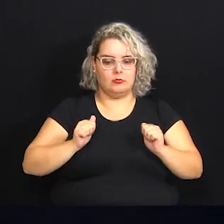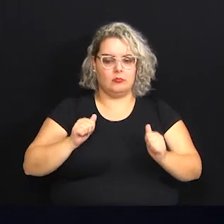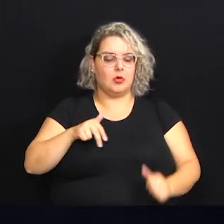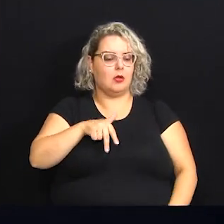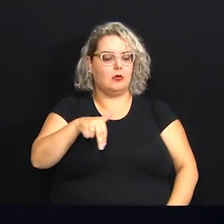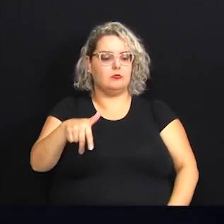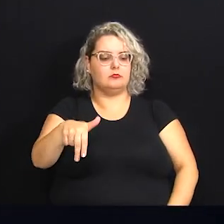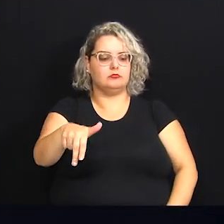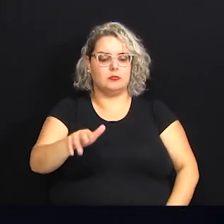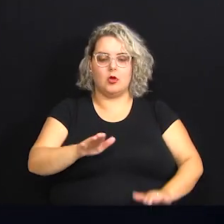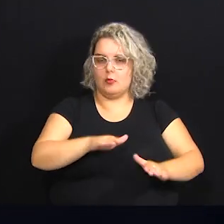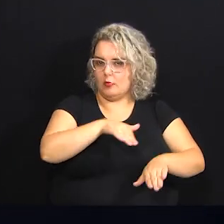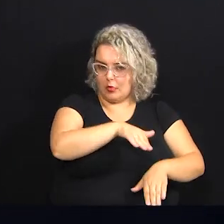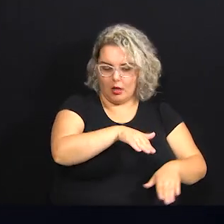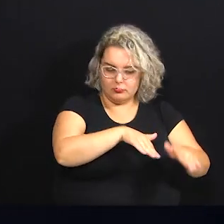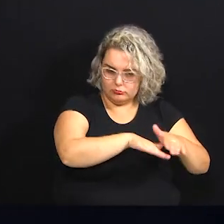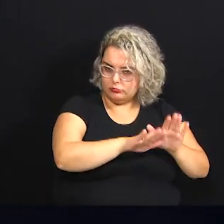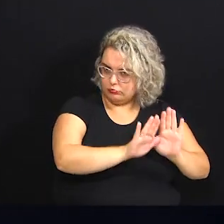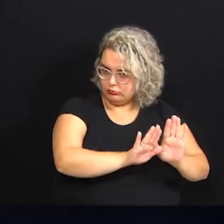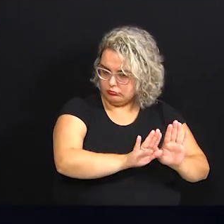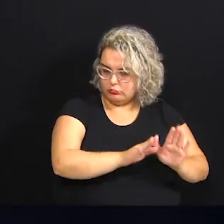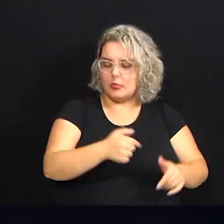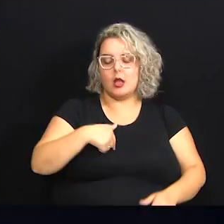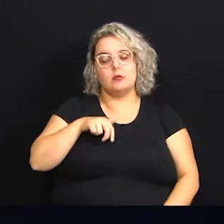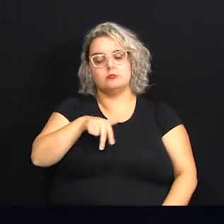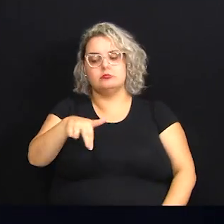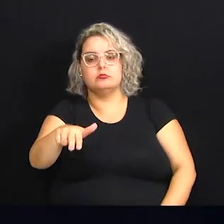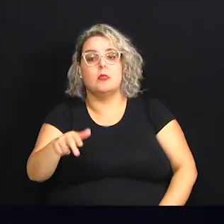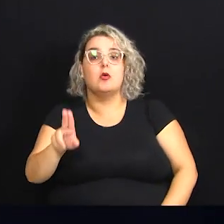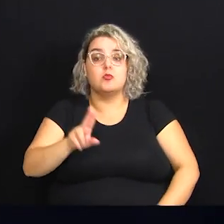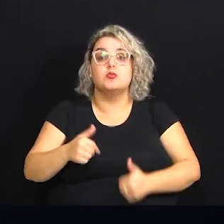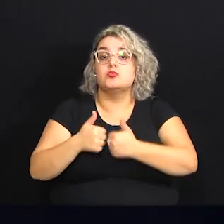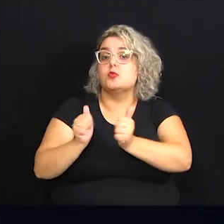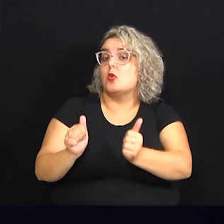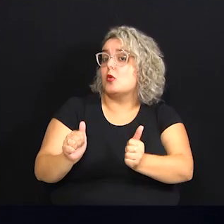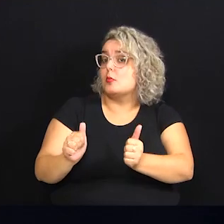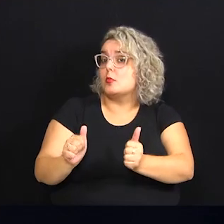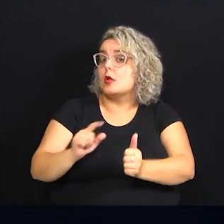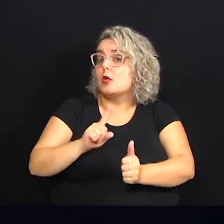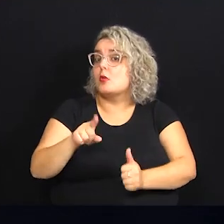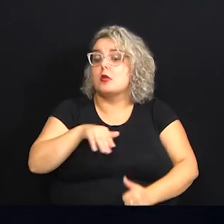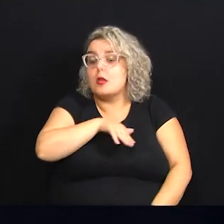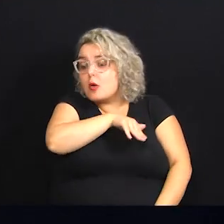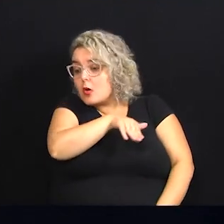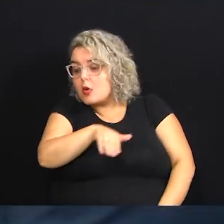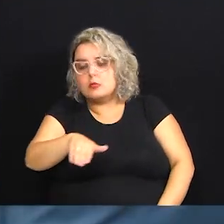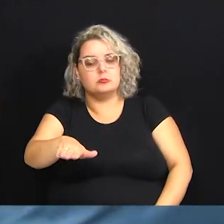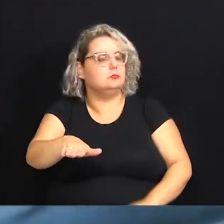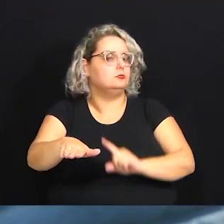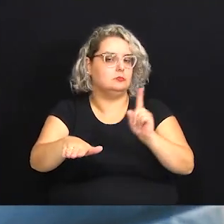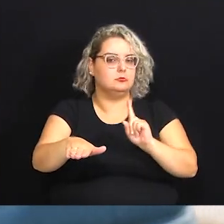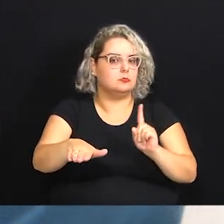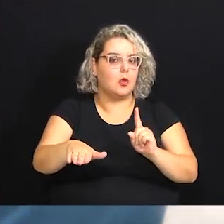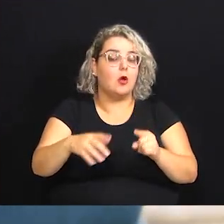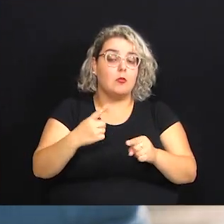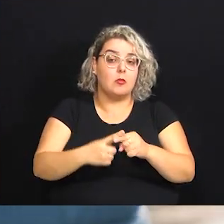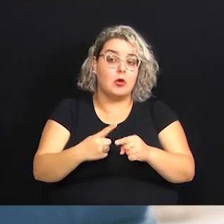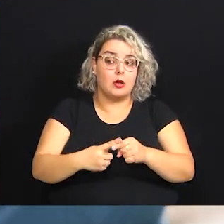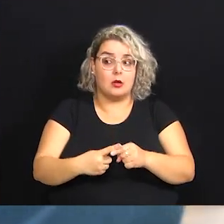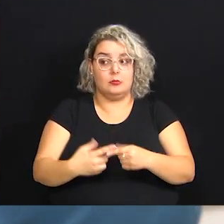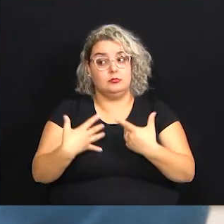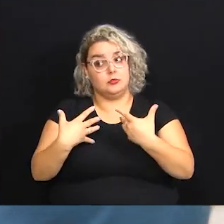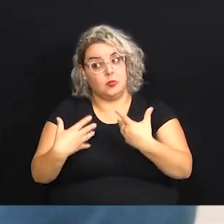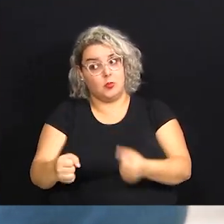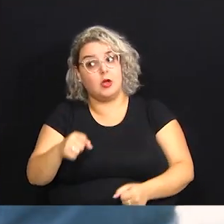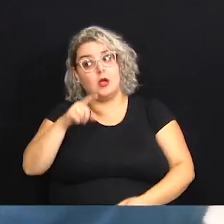ando a pé, eu busco um transporte público, eu não coloco o meu carro na rua, porque senão